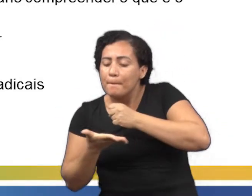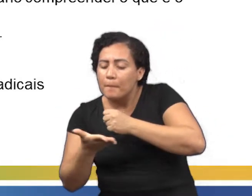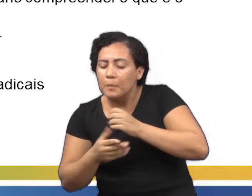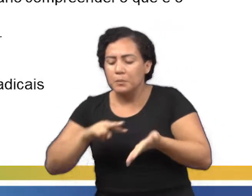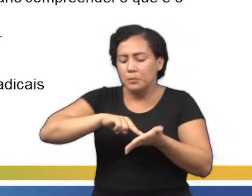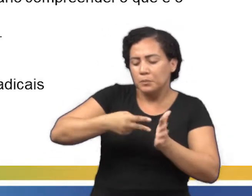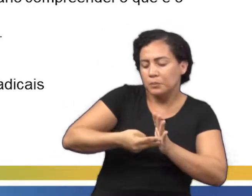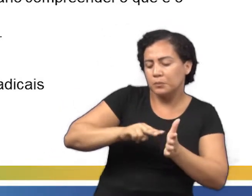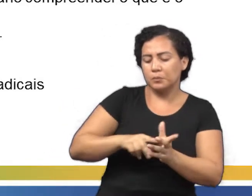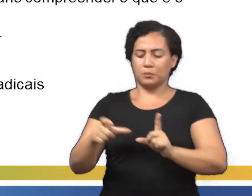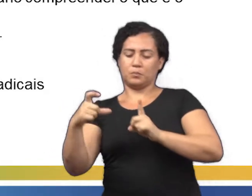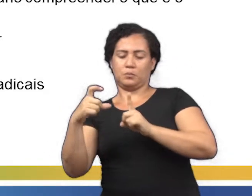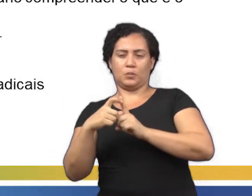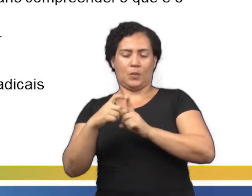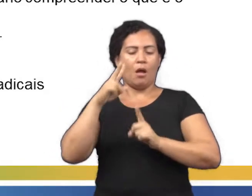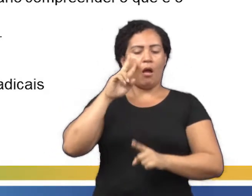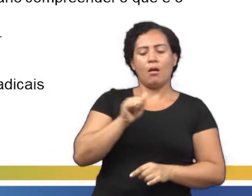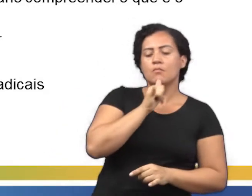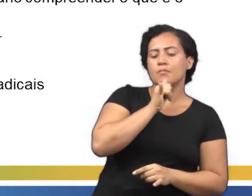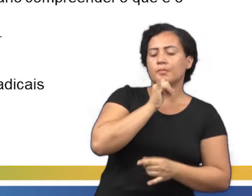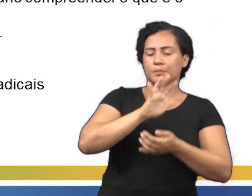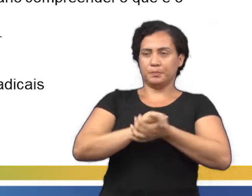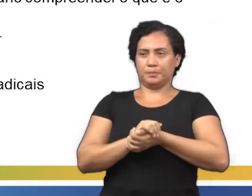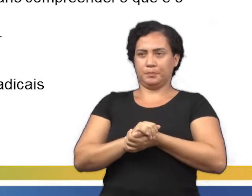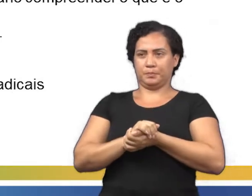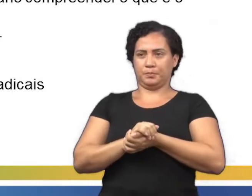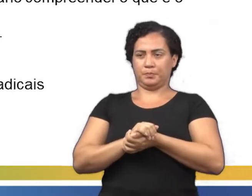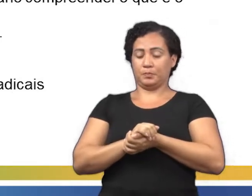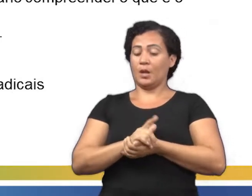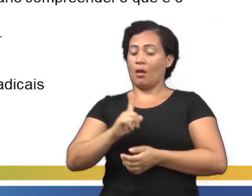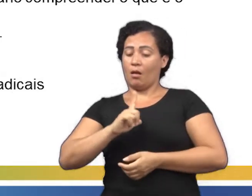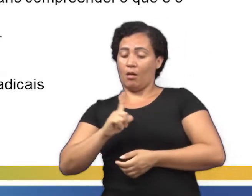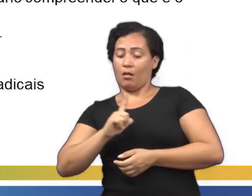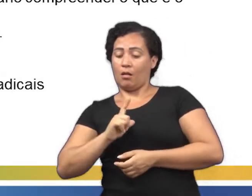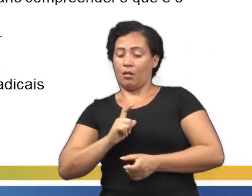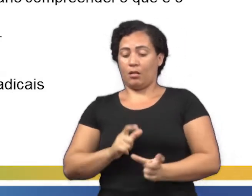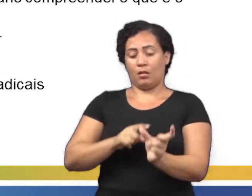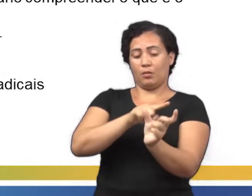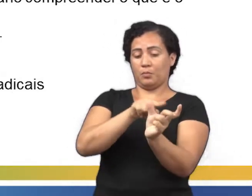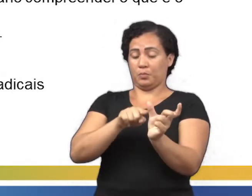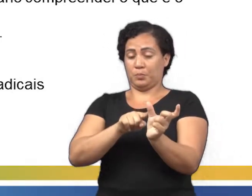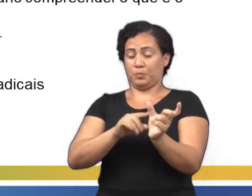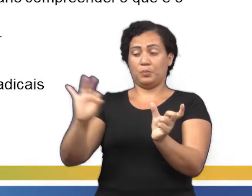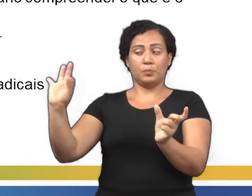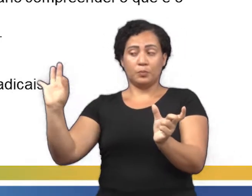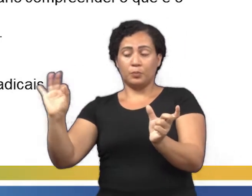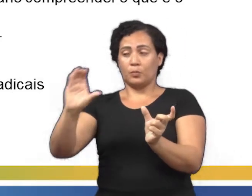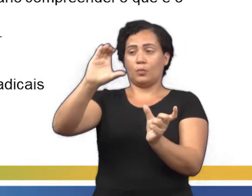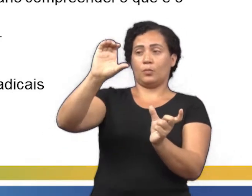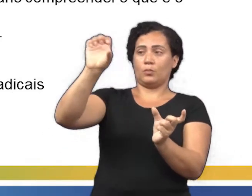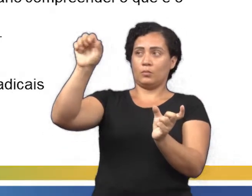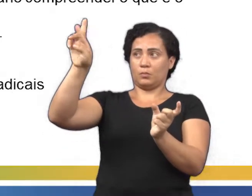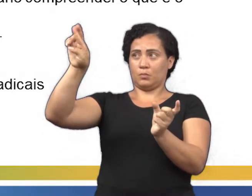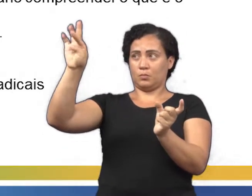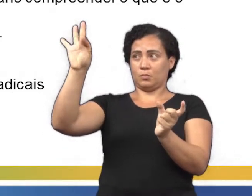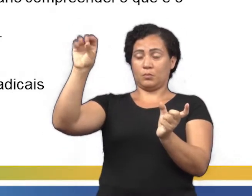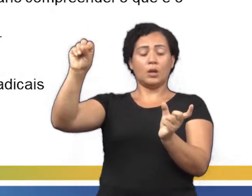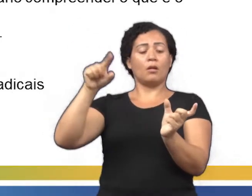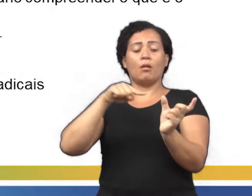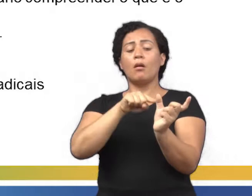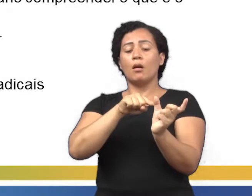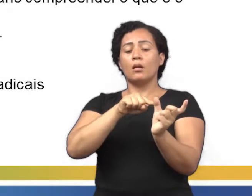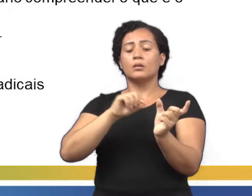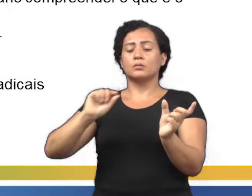significativo das palavras. Vamos ver um exemplo. Eu tenho aí a palavra certo. Nessa palavra certo, eu